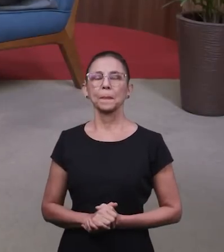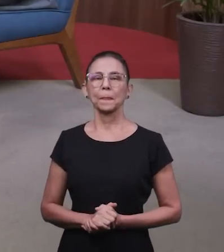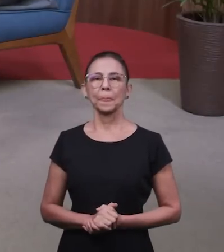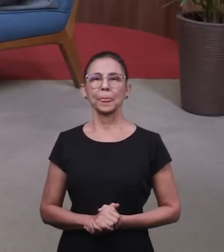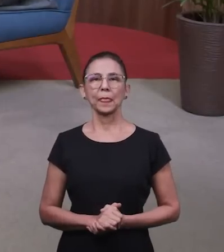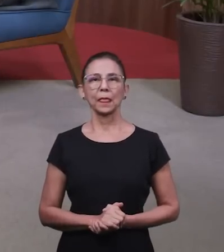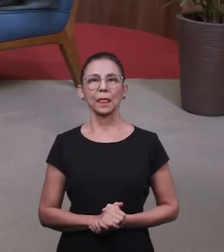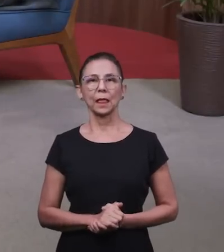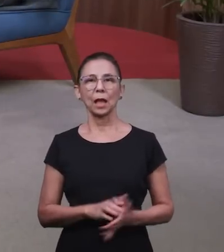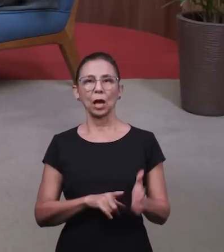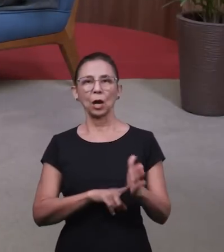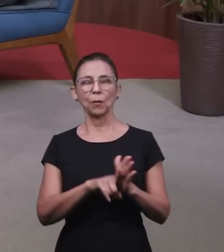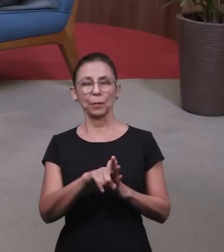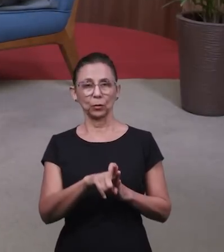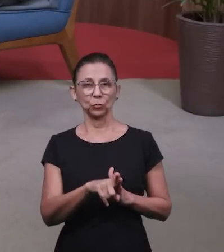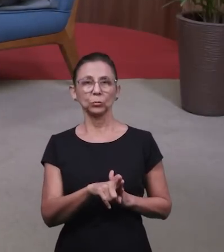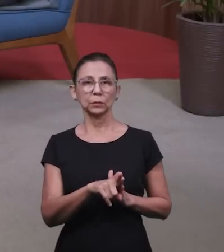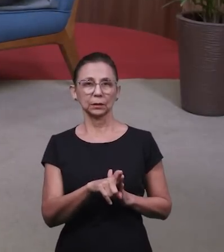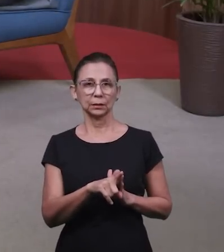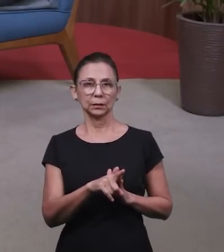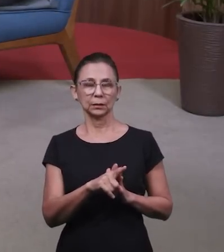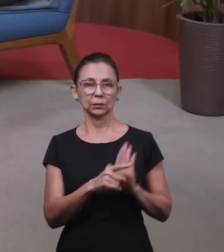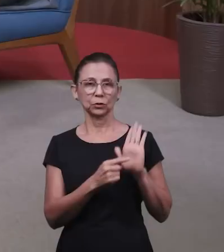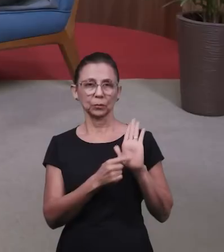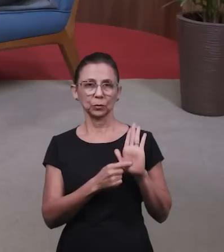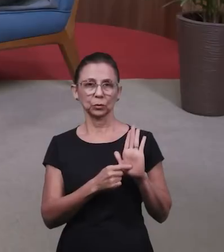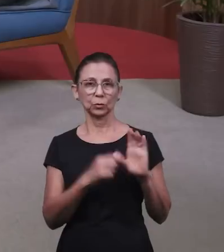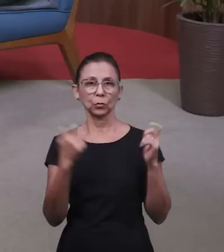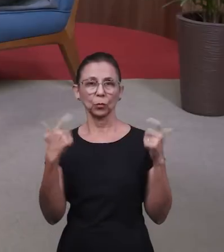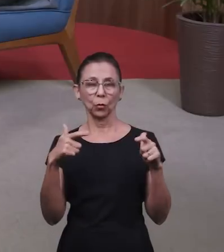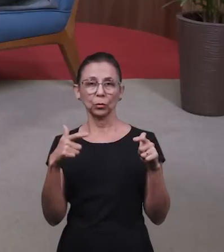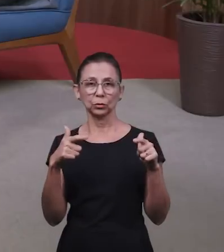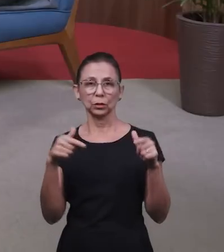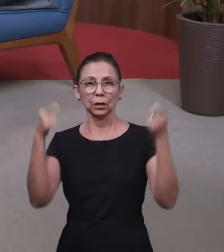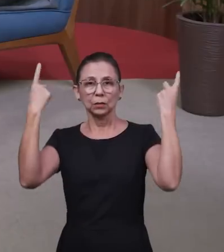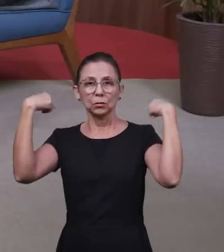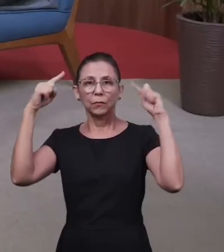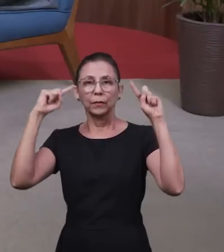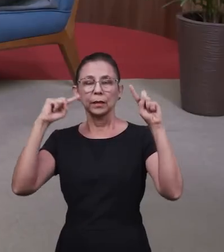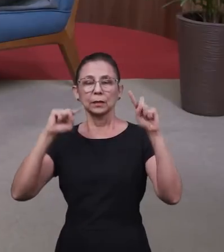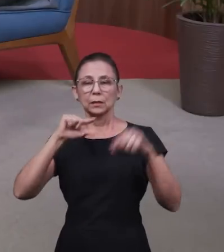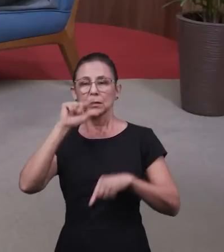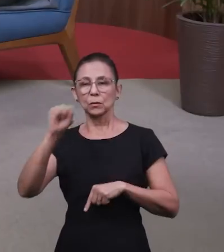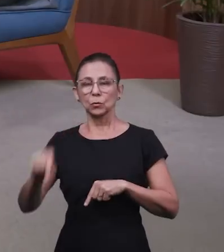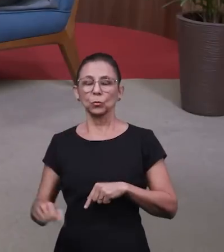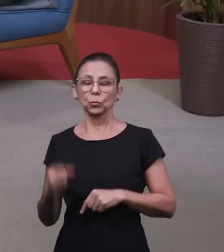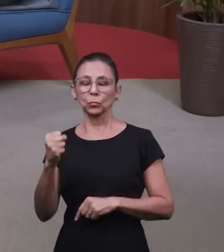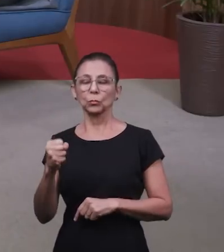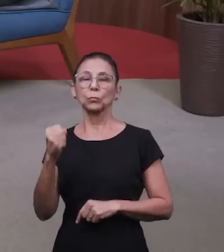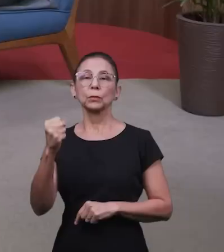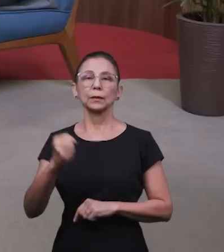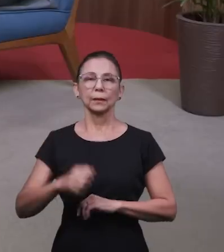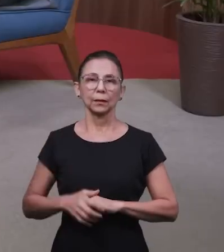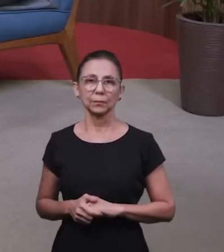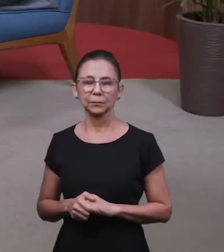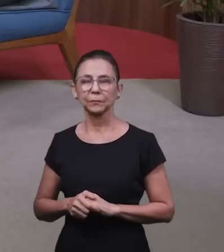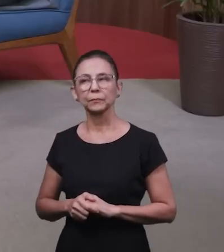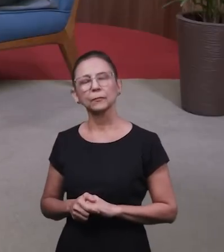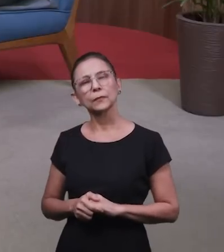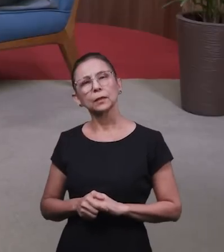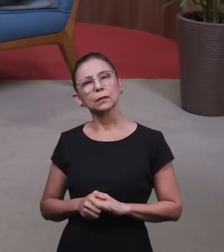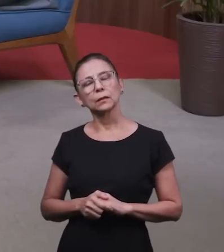resposta àquela pergunta que ela fez, onde apacentas o teu rebanho, né? Então, qual a doutrina que nós vemos aqui?